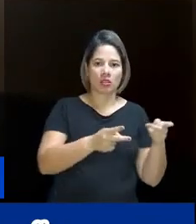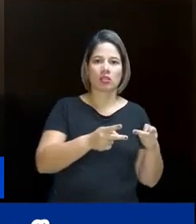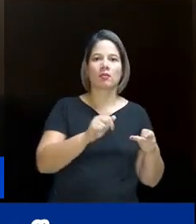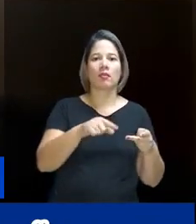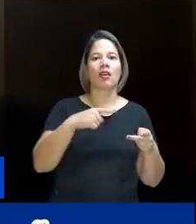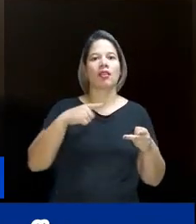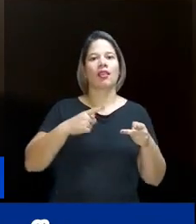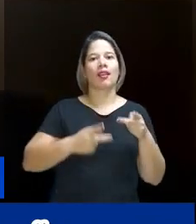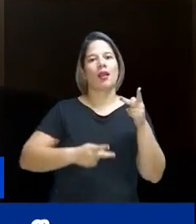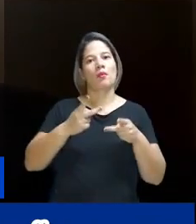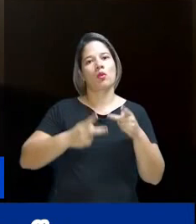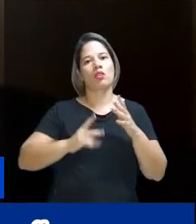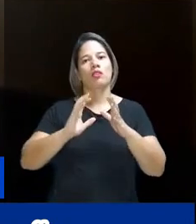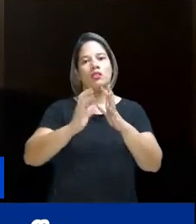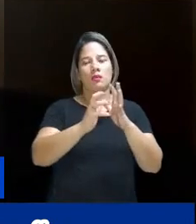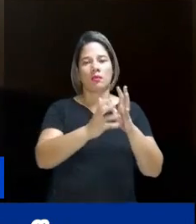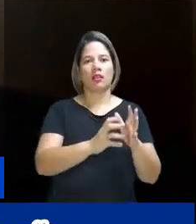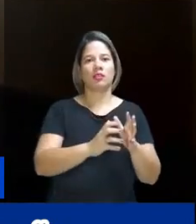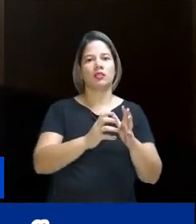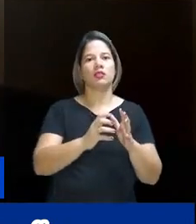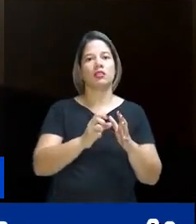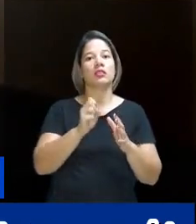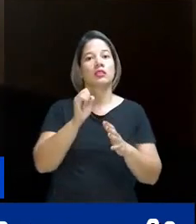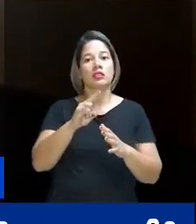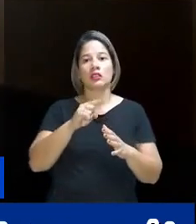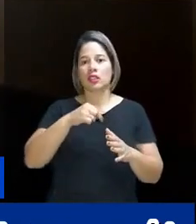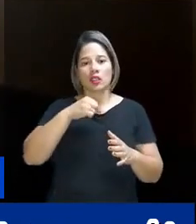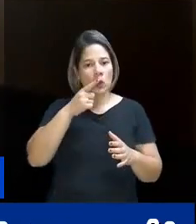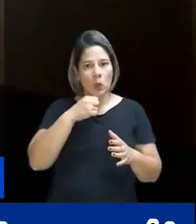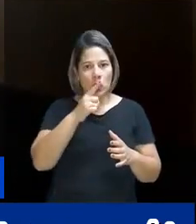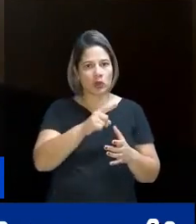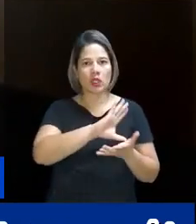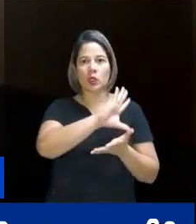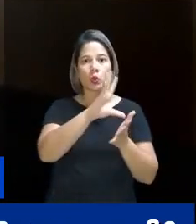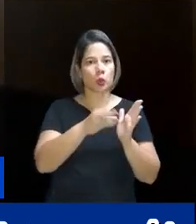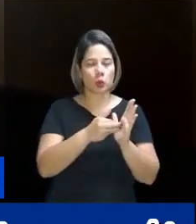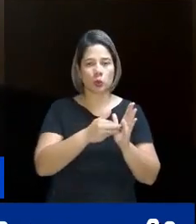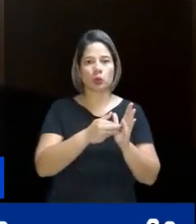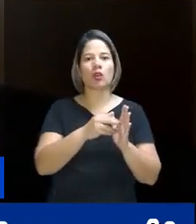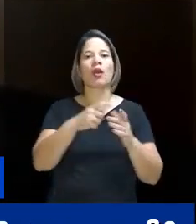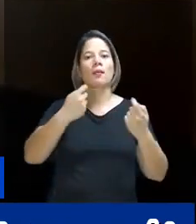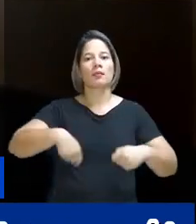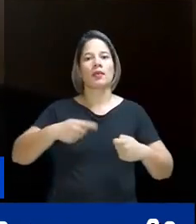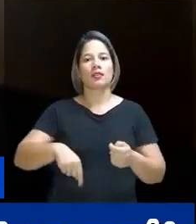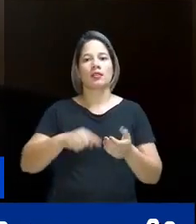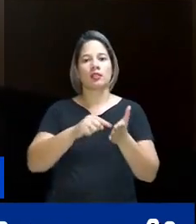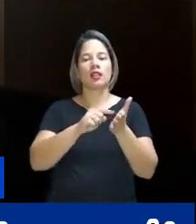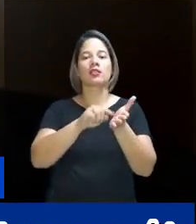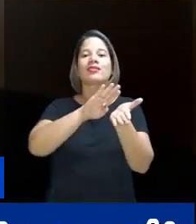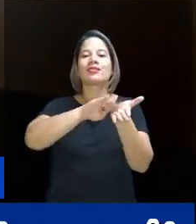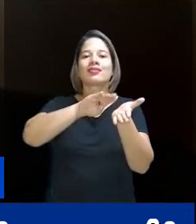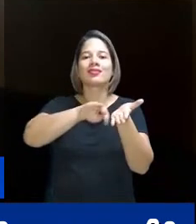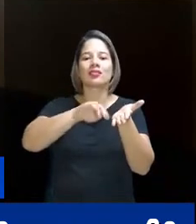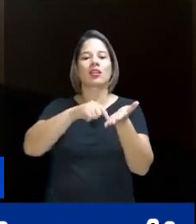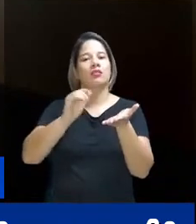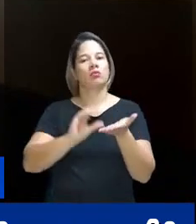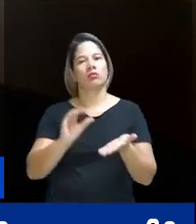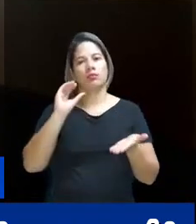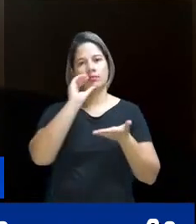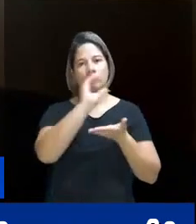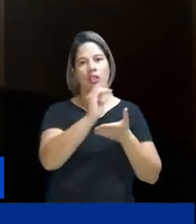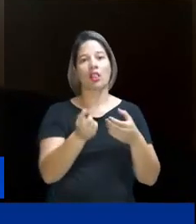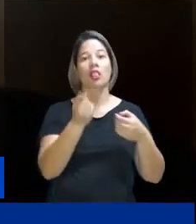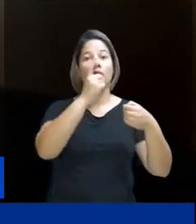a agremiação o dever de transferir o valor não aplicado para a conta bancária específica dessa ação afirmativa